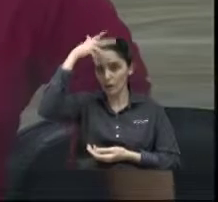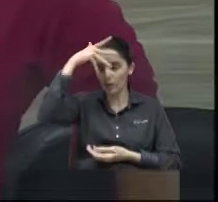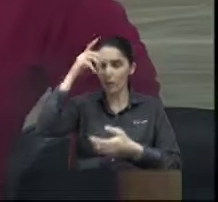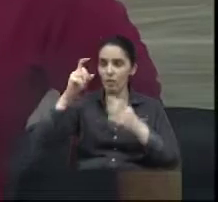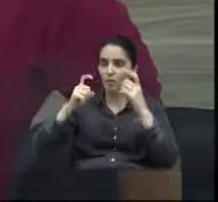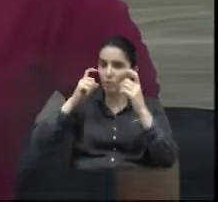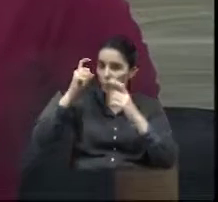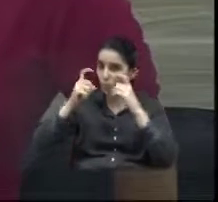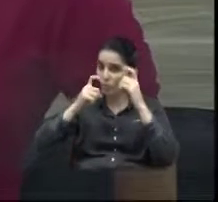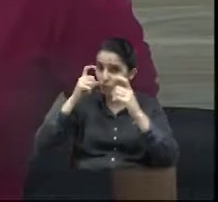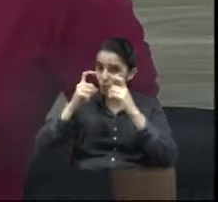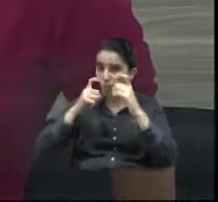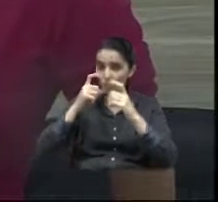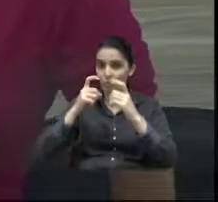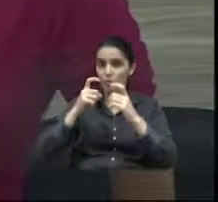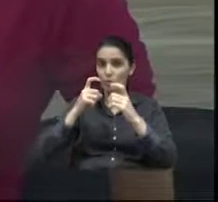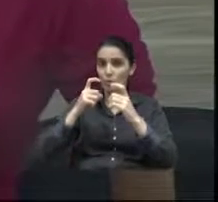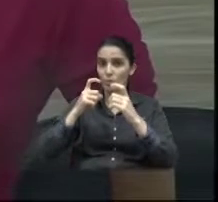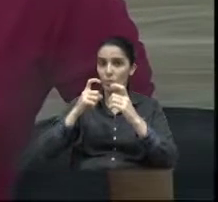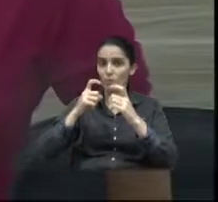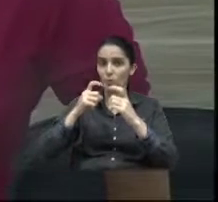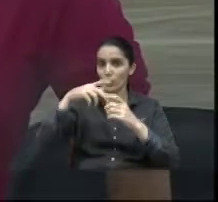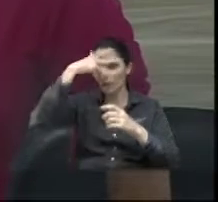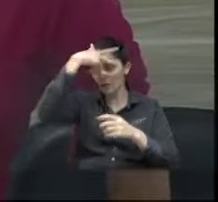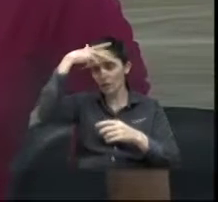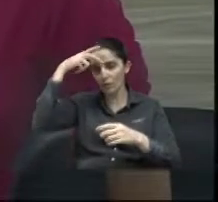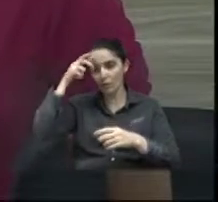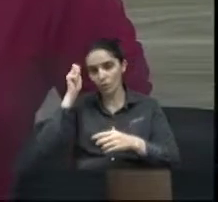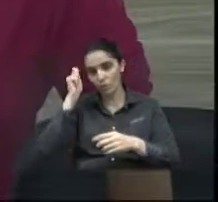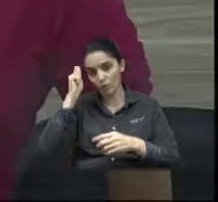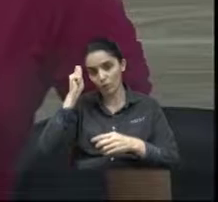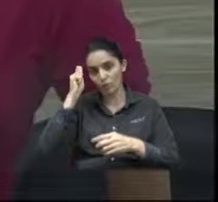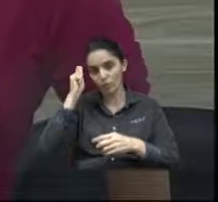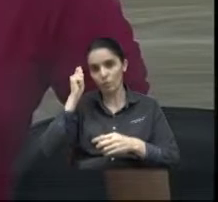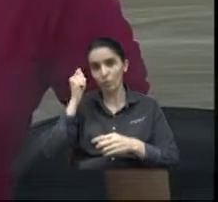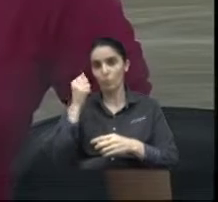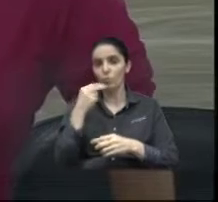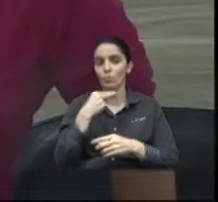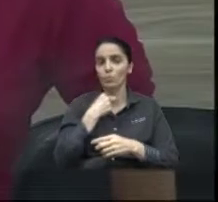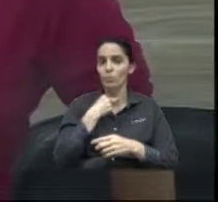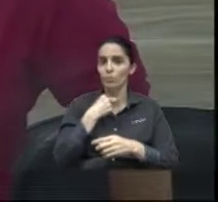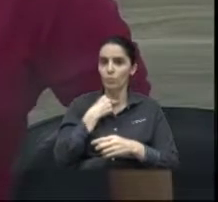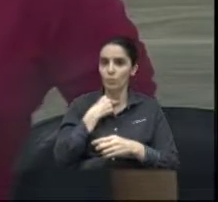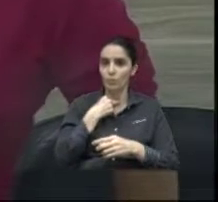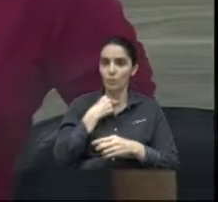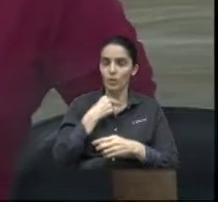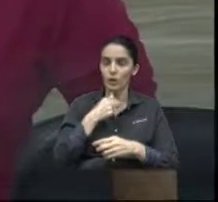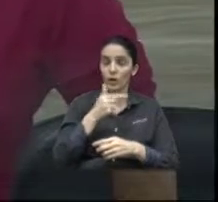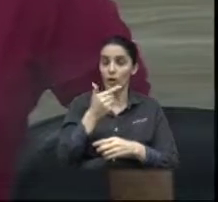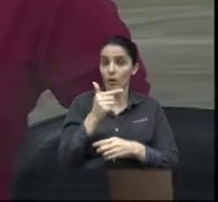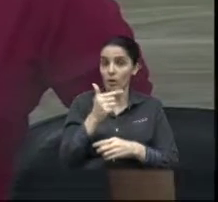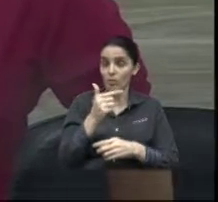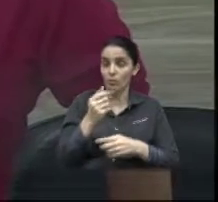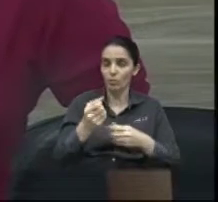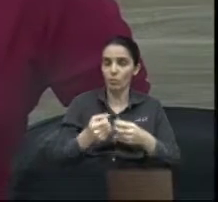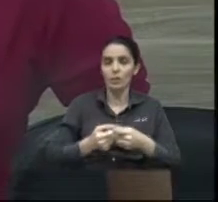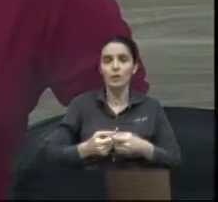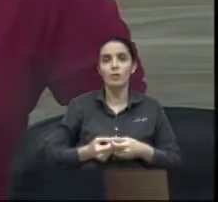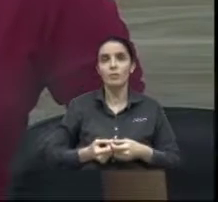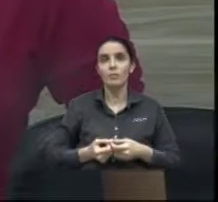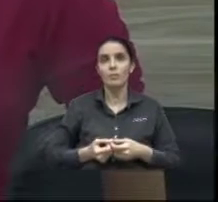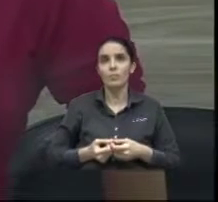a impossibilidade da prefeitura de fazer isso devido a carros, ao grande número e cada vez